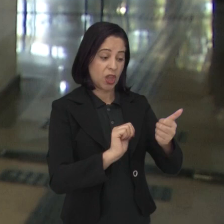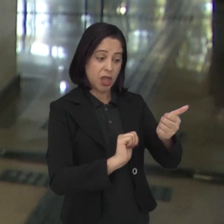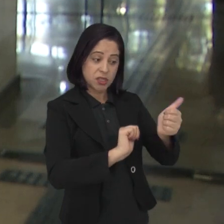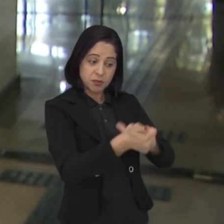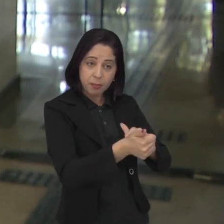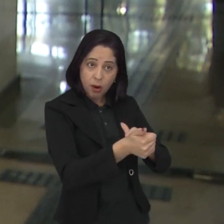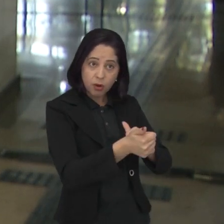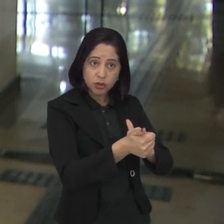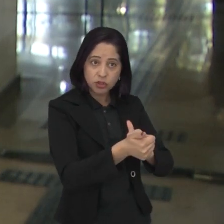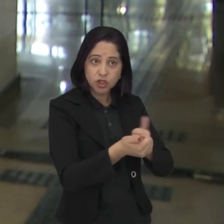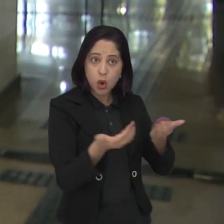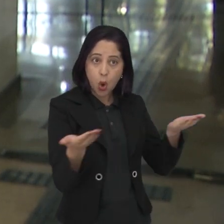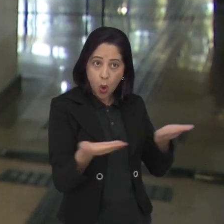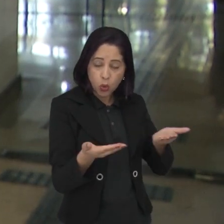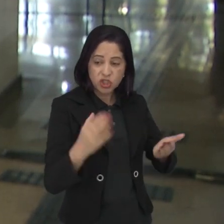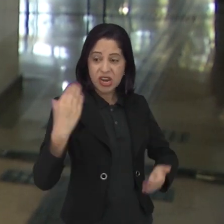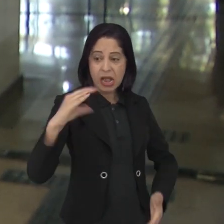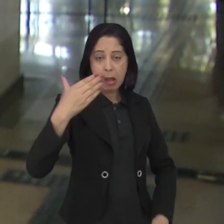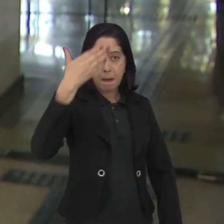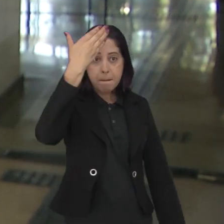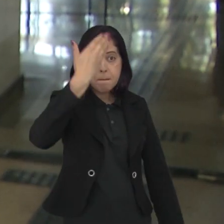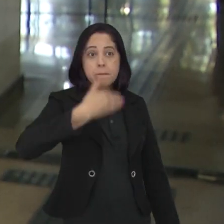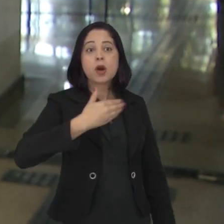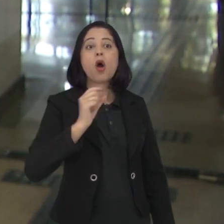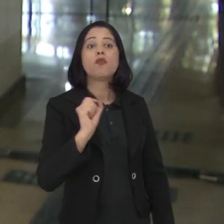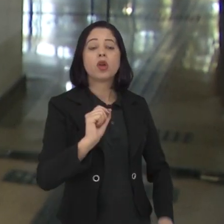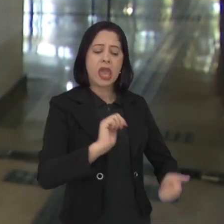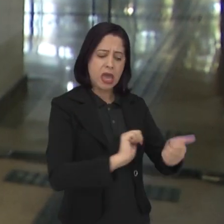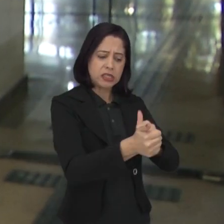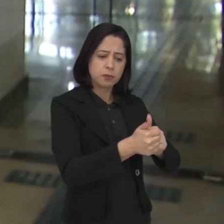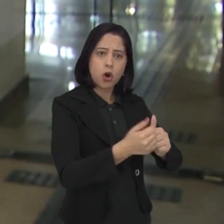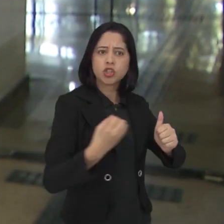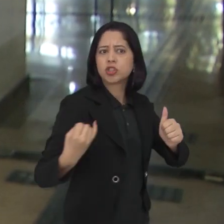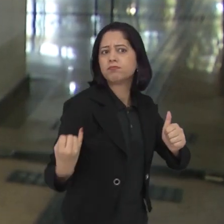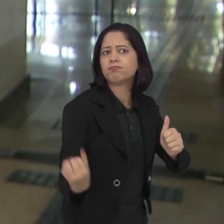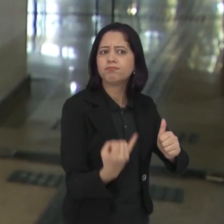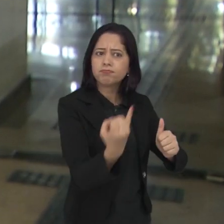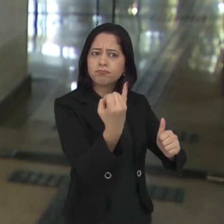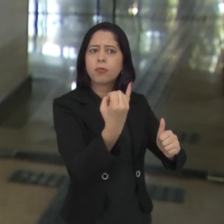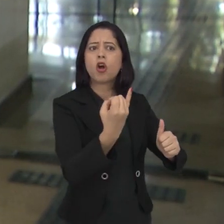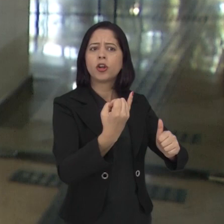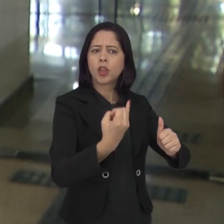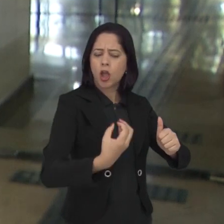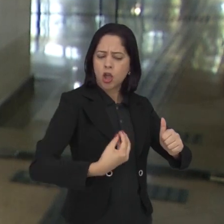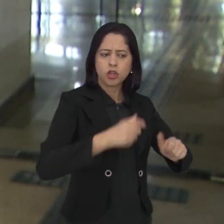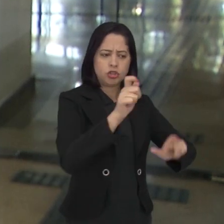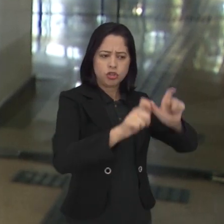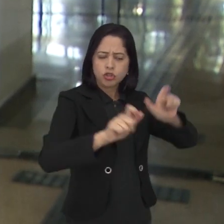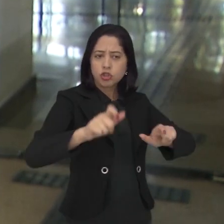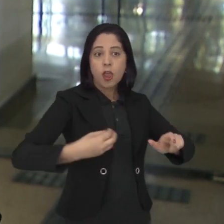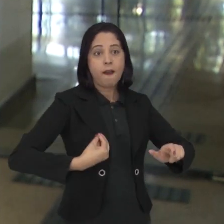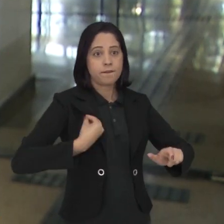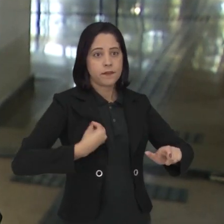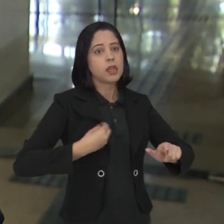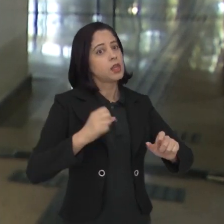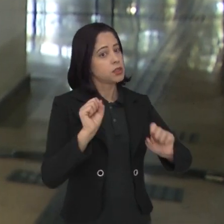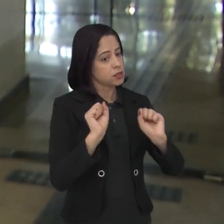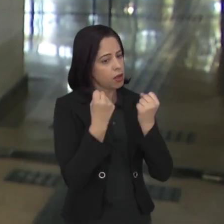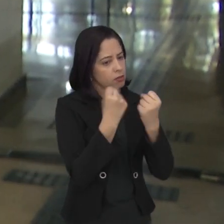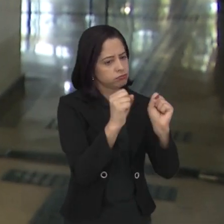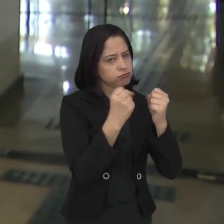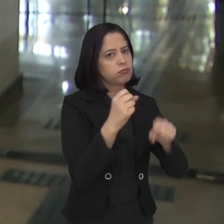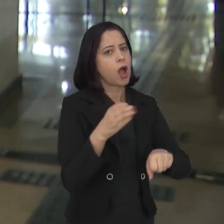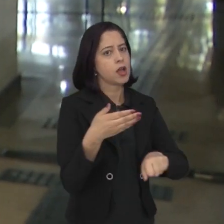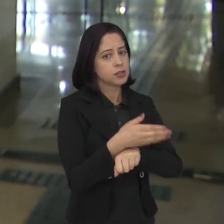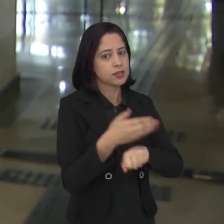esporte hoje está comprovado pela ciência que é fundamental para todo ser humano fazer uma atividade